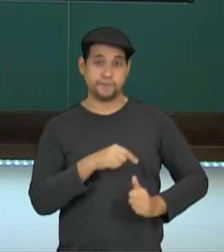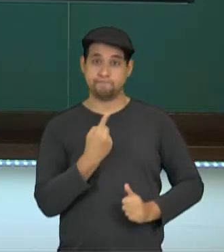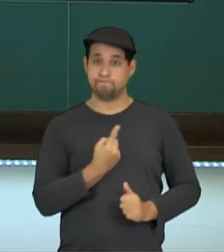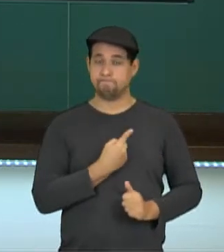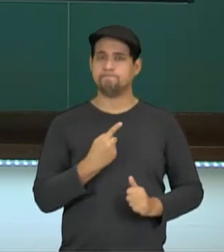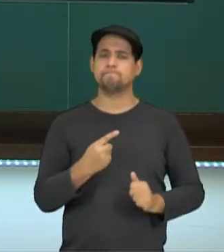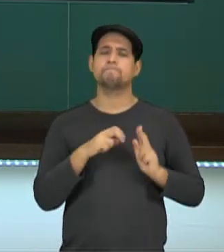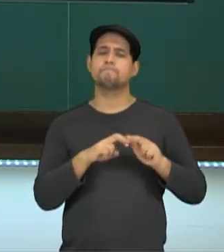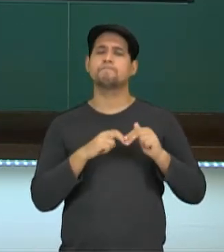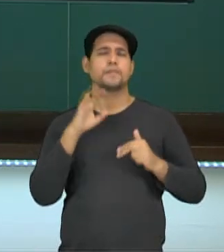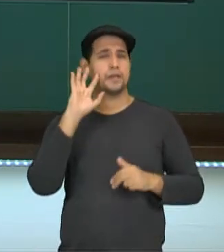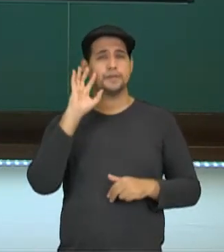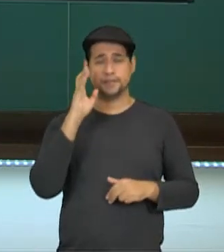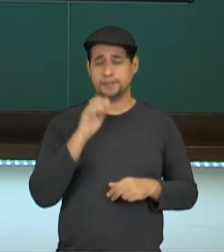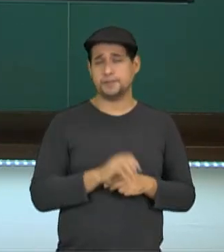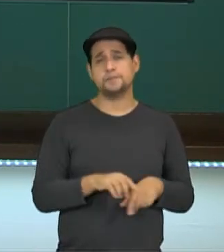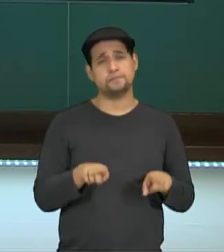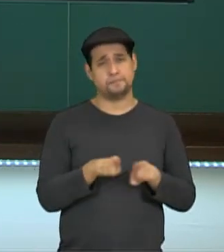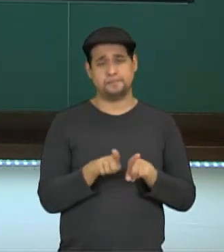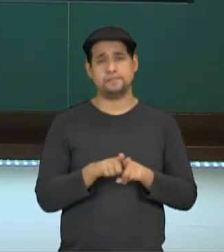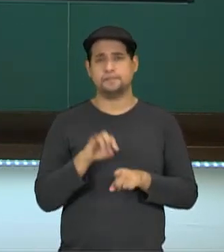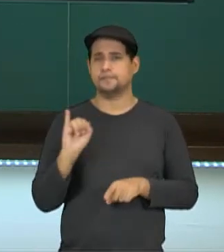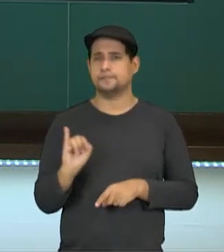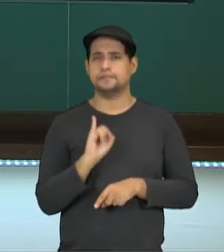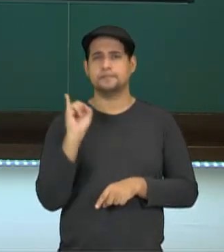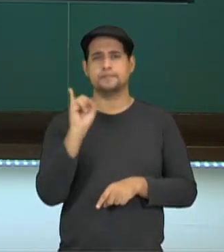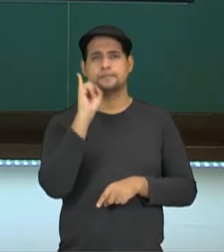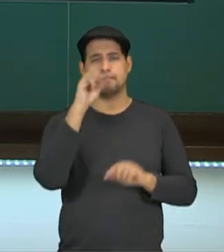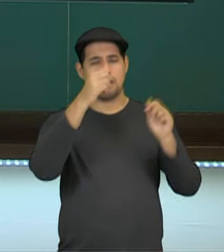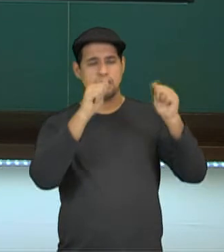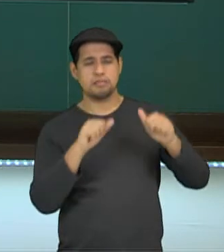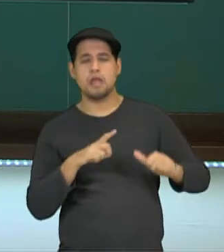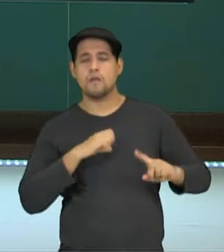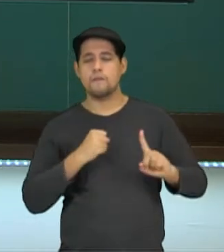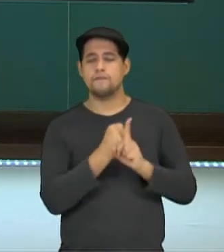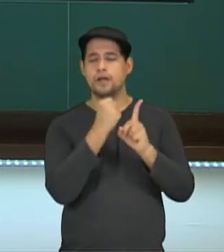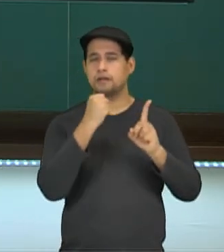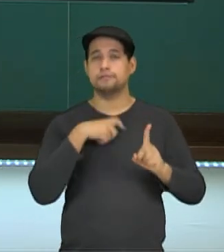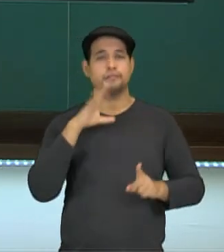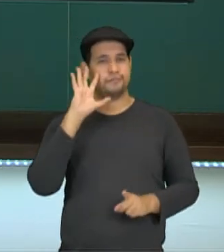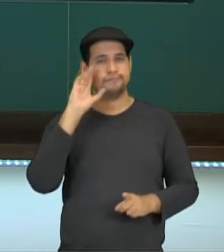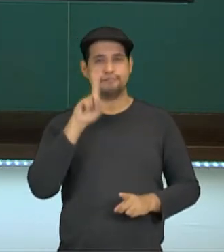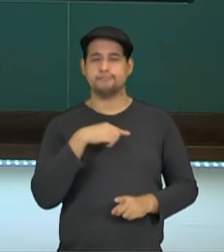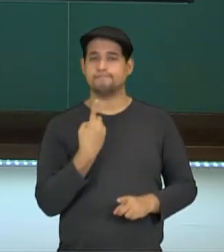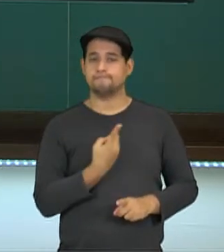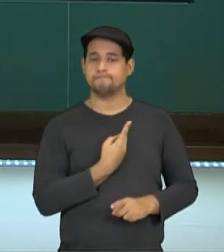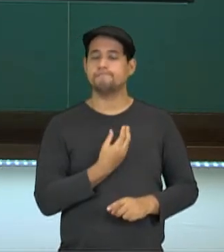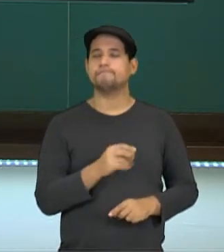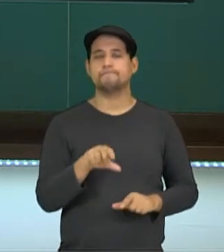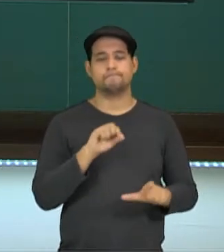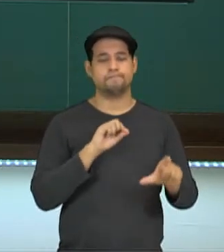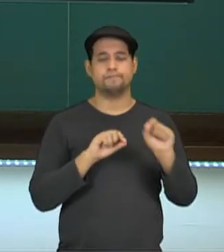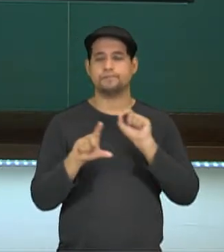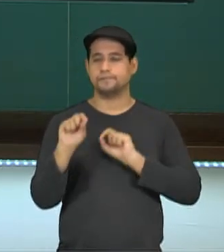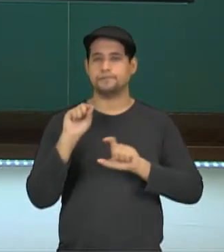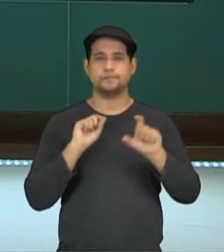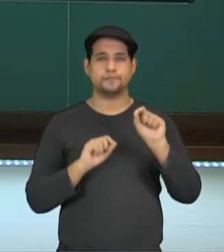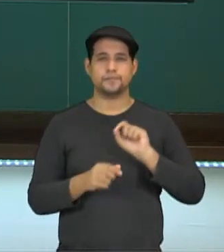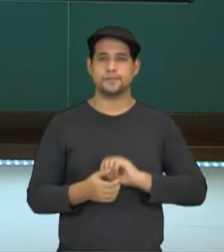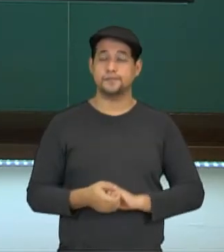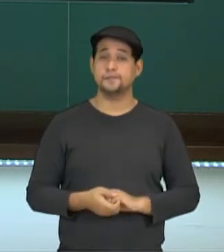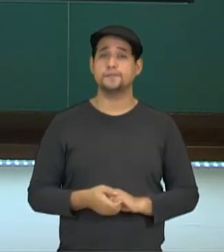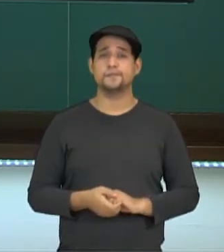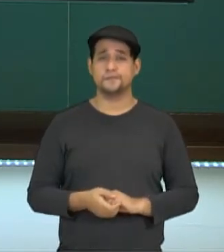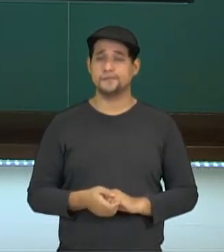nossas consequências. Isso também é importante, né? Analisar o impacto das nossas tomadas de decisões.